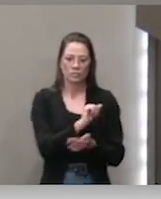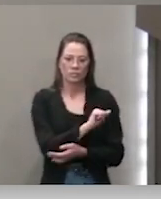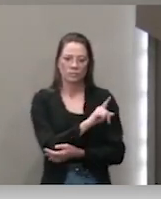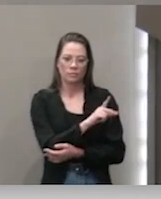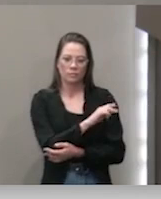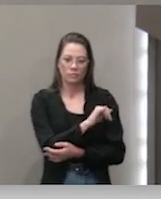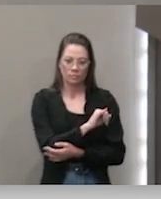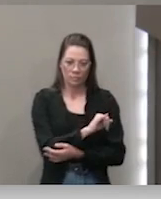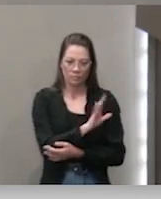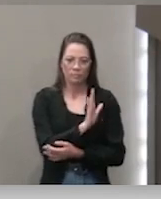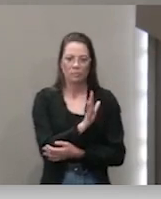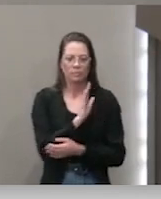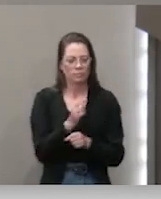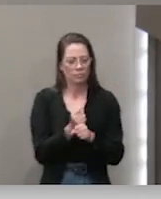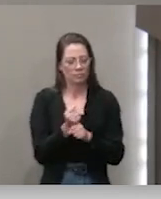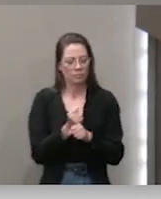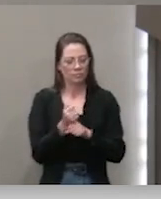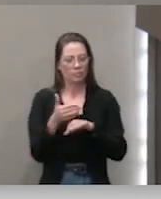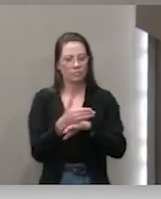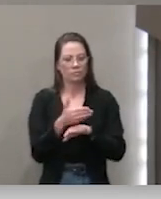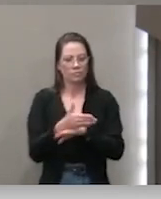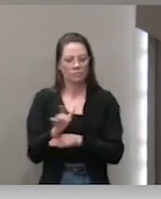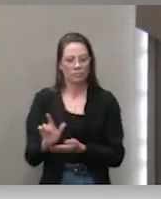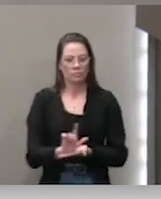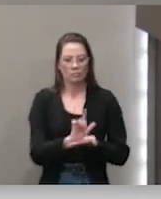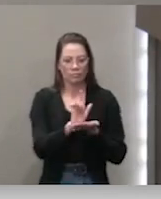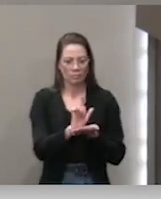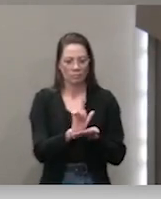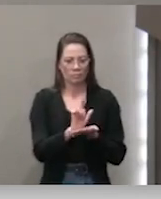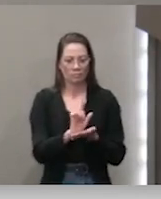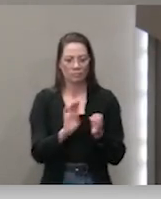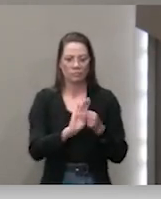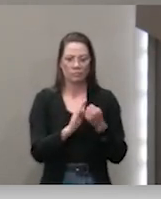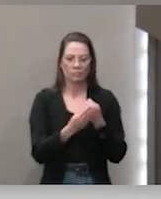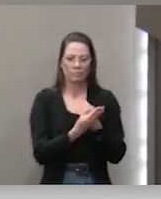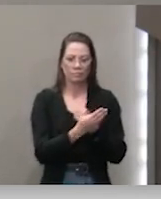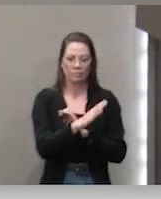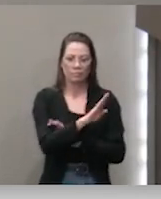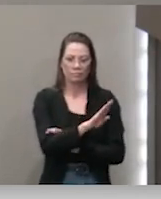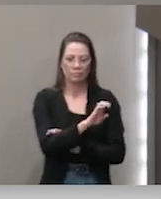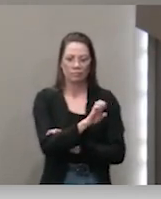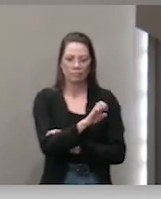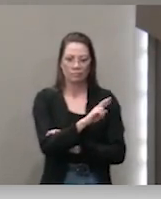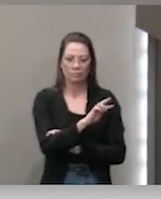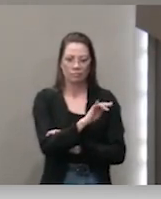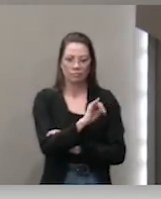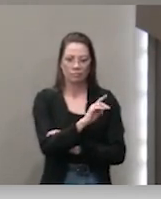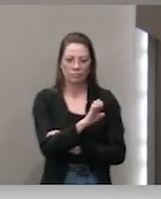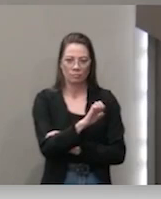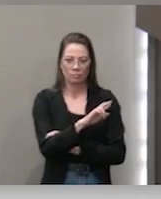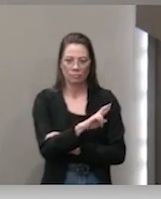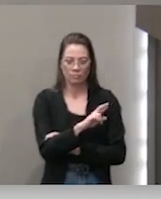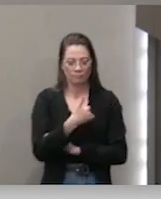líder comunitário na Bertê, um orgulho de poder estar comigo nessa caminhada aqui na Câmara agora.